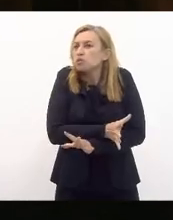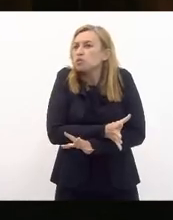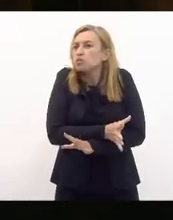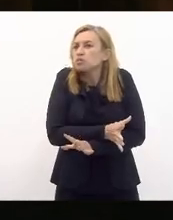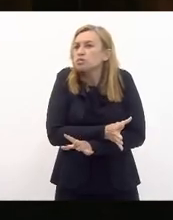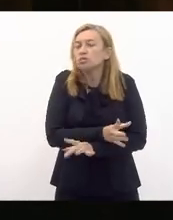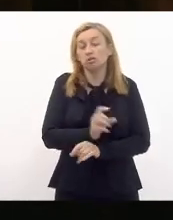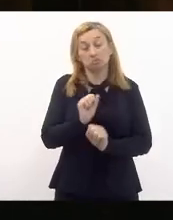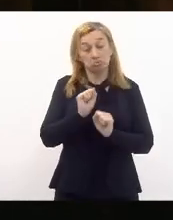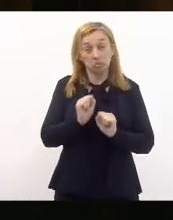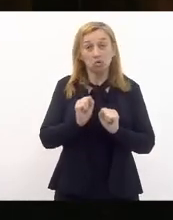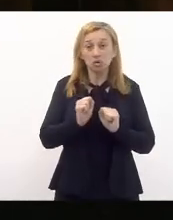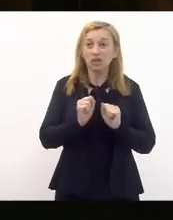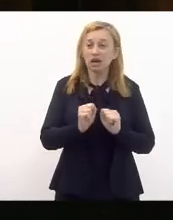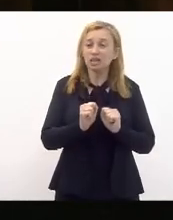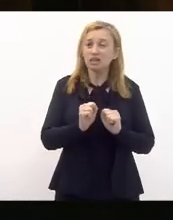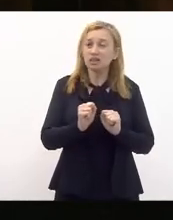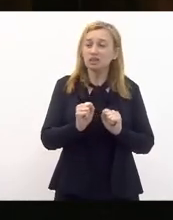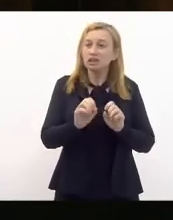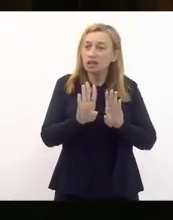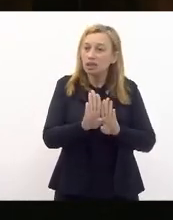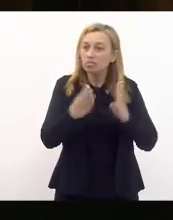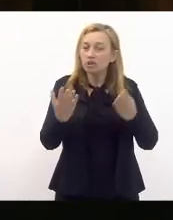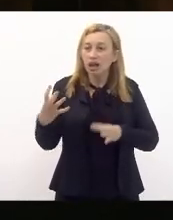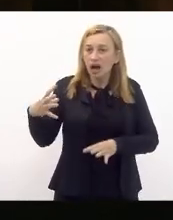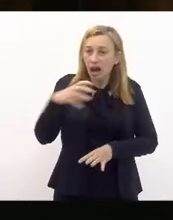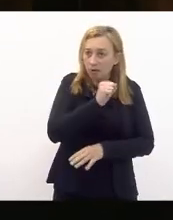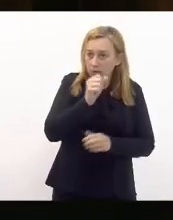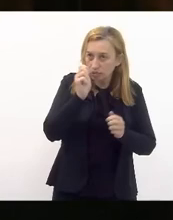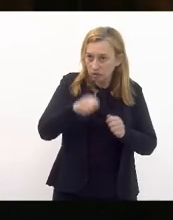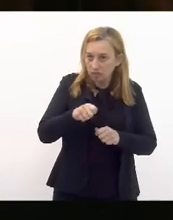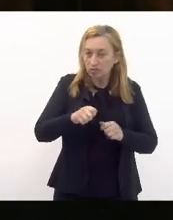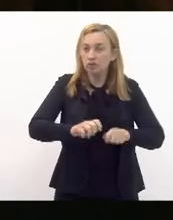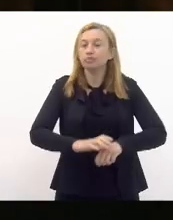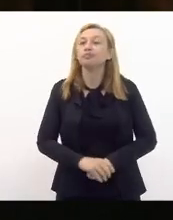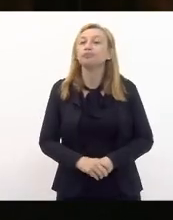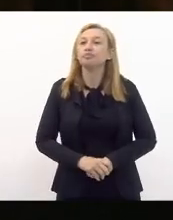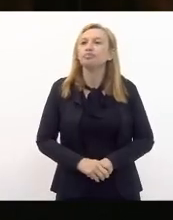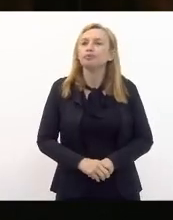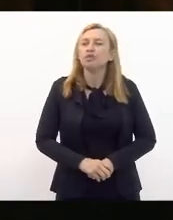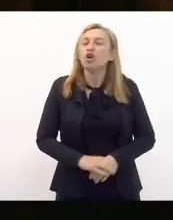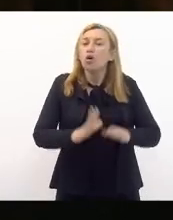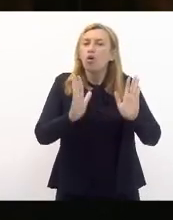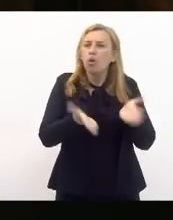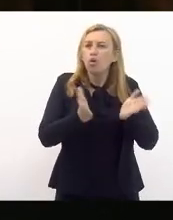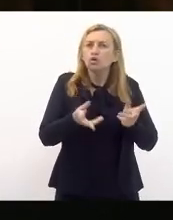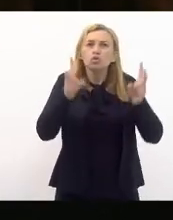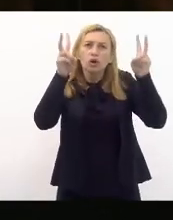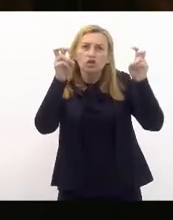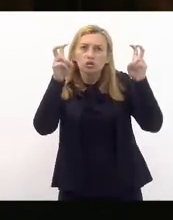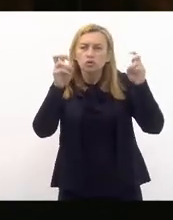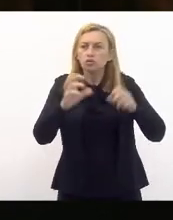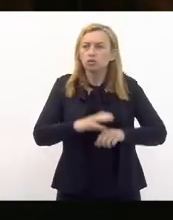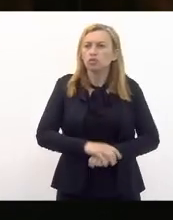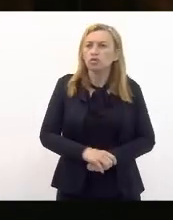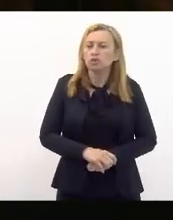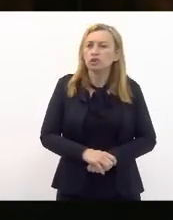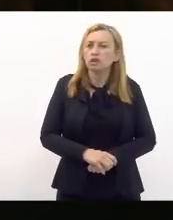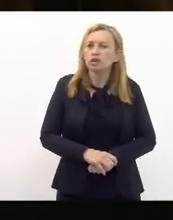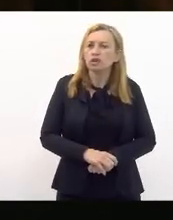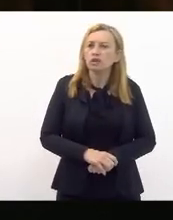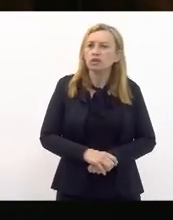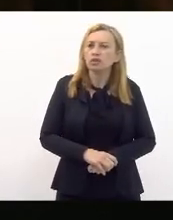para que pudesse ser reaberto mais rápido possível e hoje a matéria trouxe